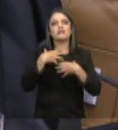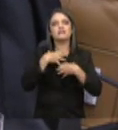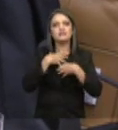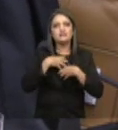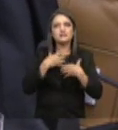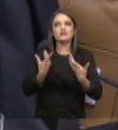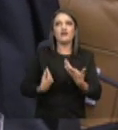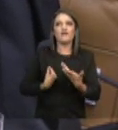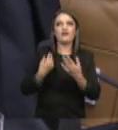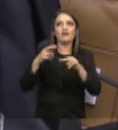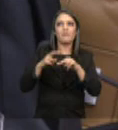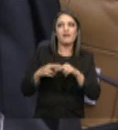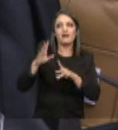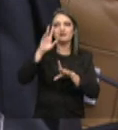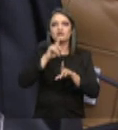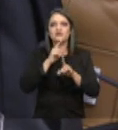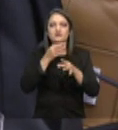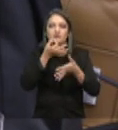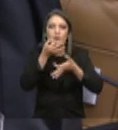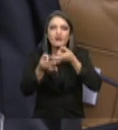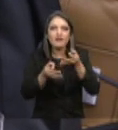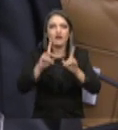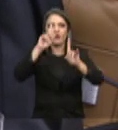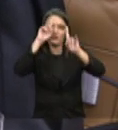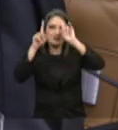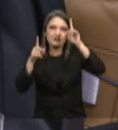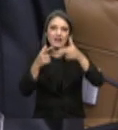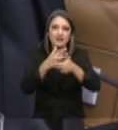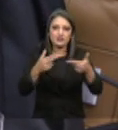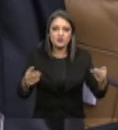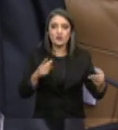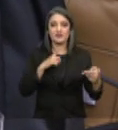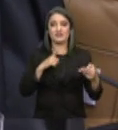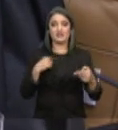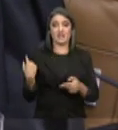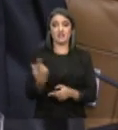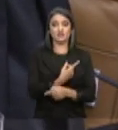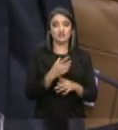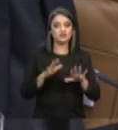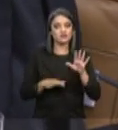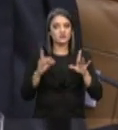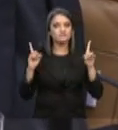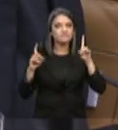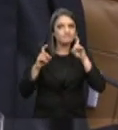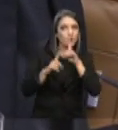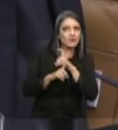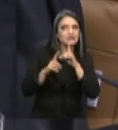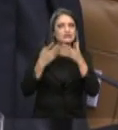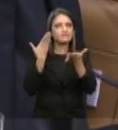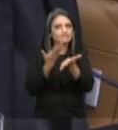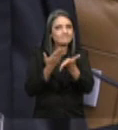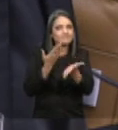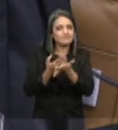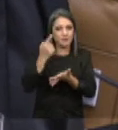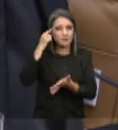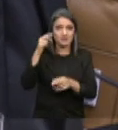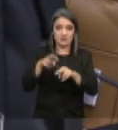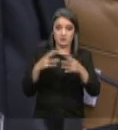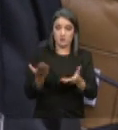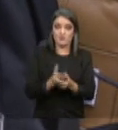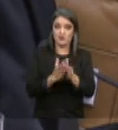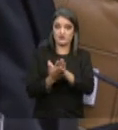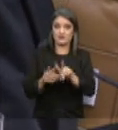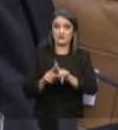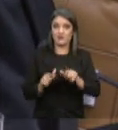ideias trazem provocações robusticidas pela complexidade marcadamente diante de processos